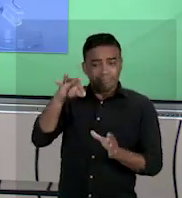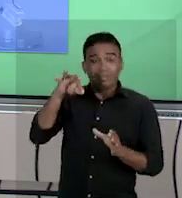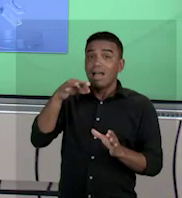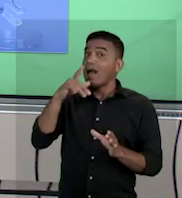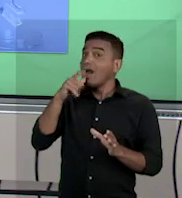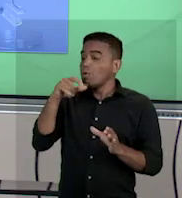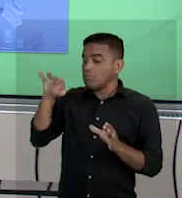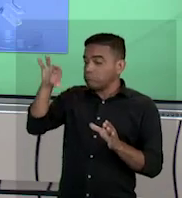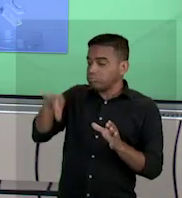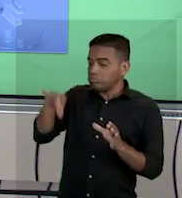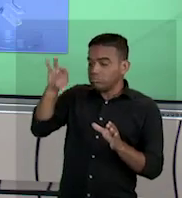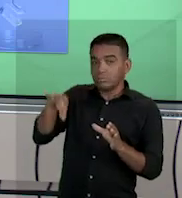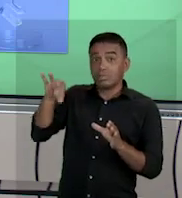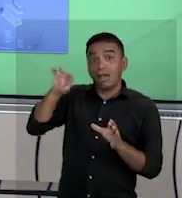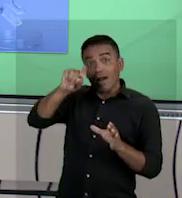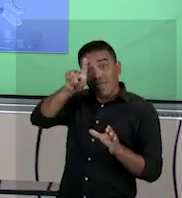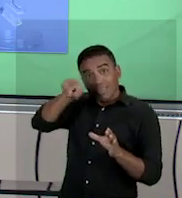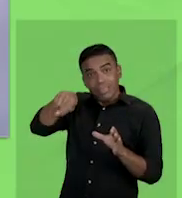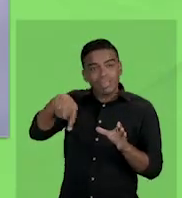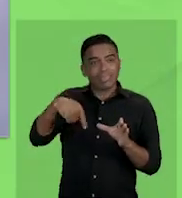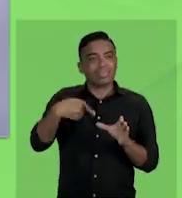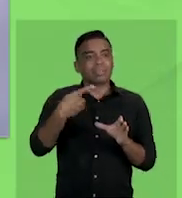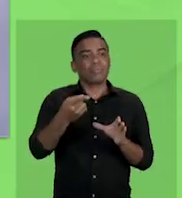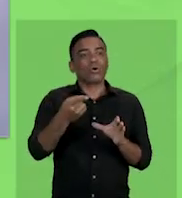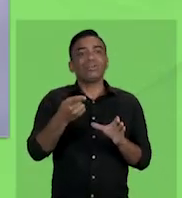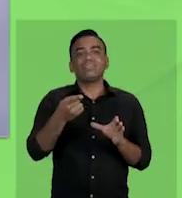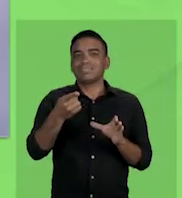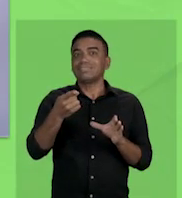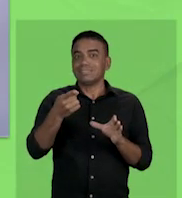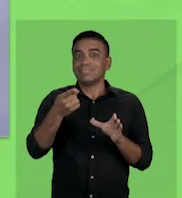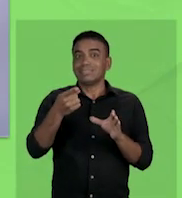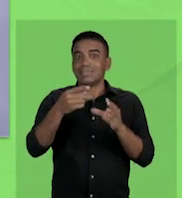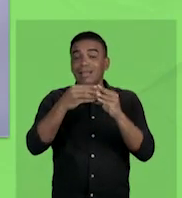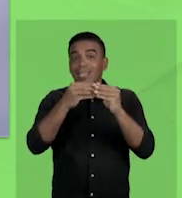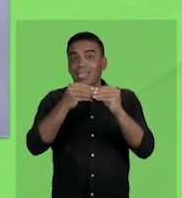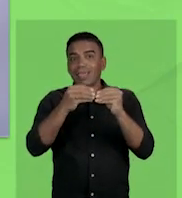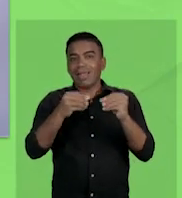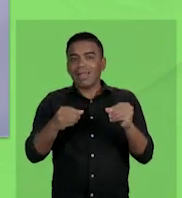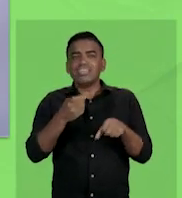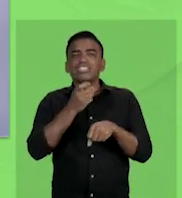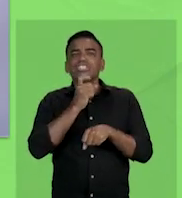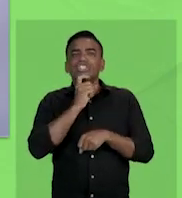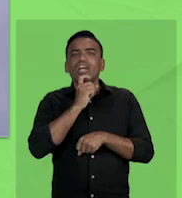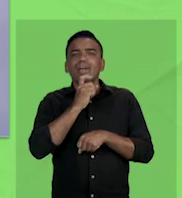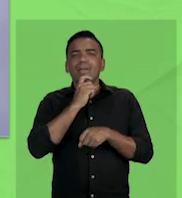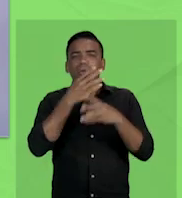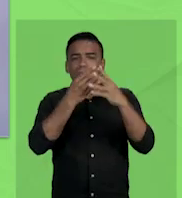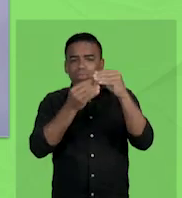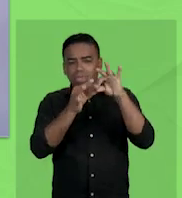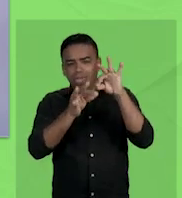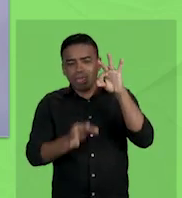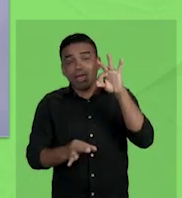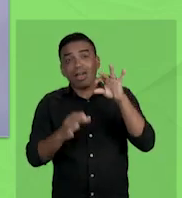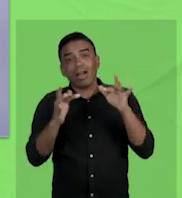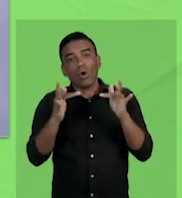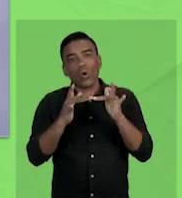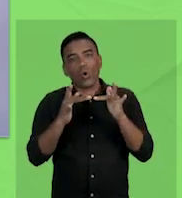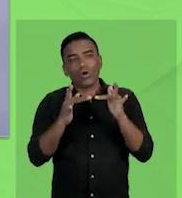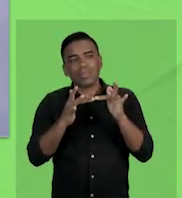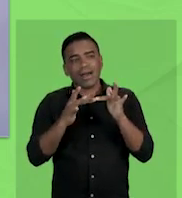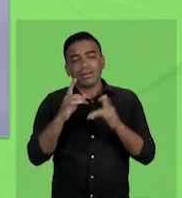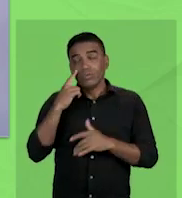na água e depois salpica gelo ao longo de todo o barbante, inclusive o barbante que está em contato ali com